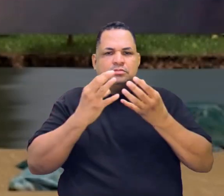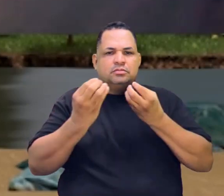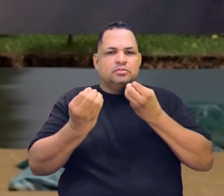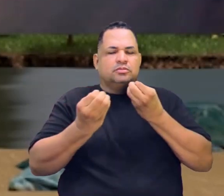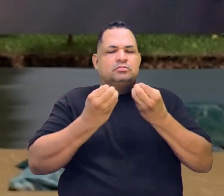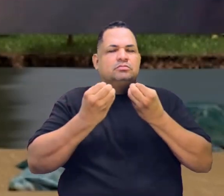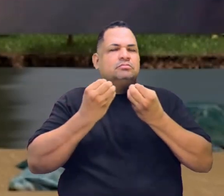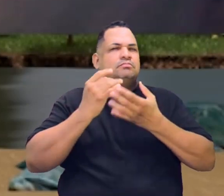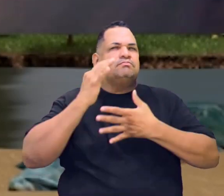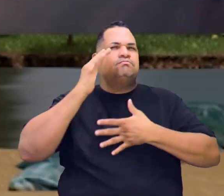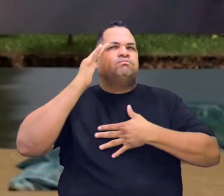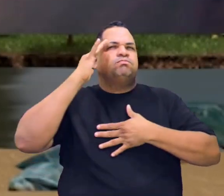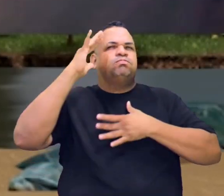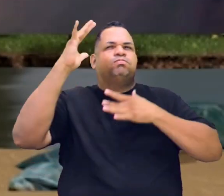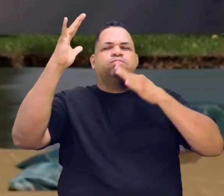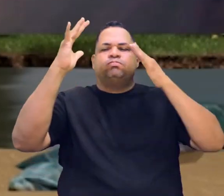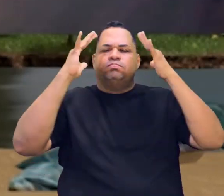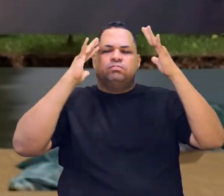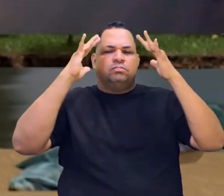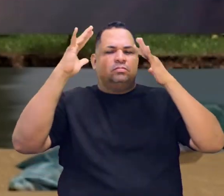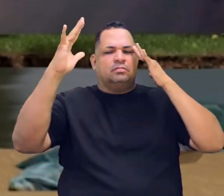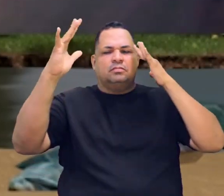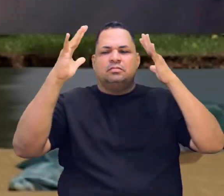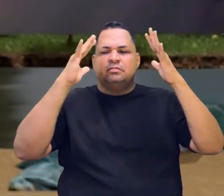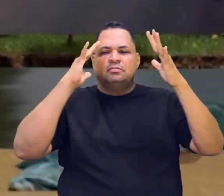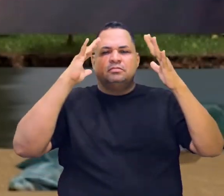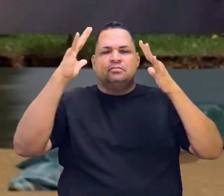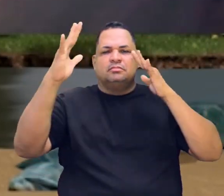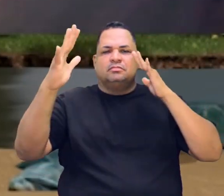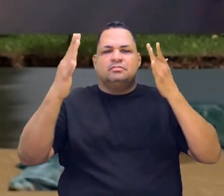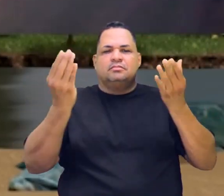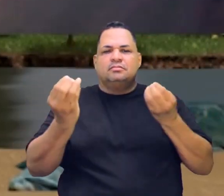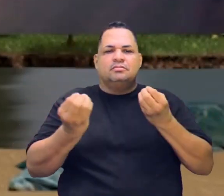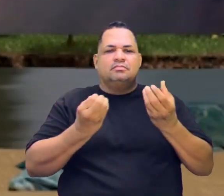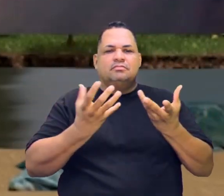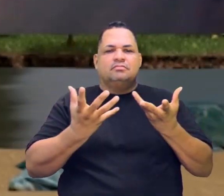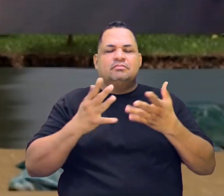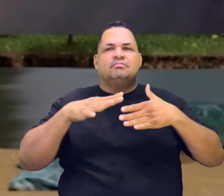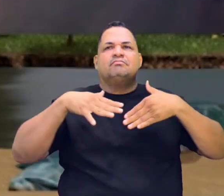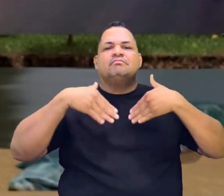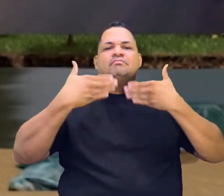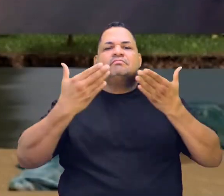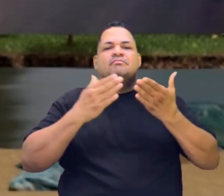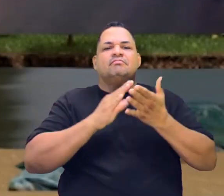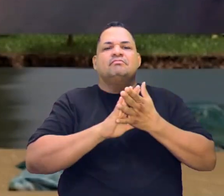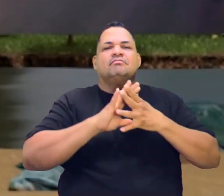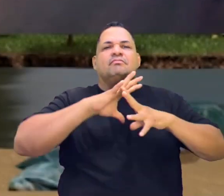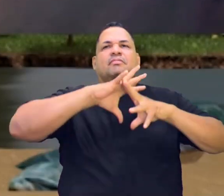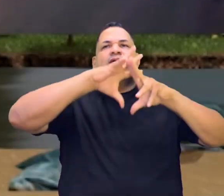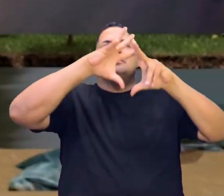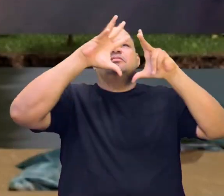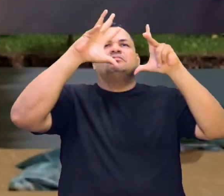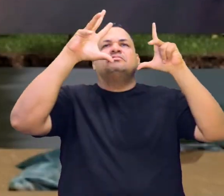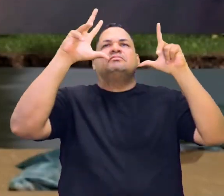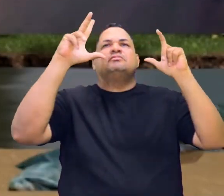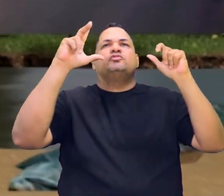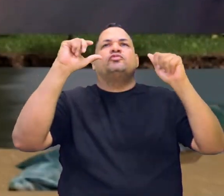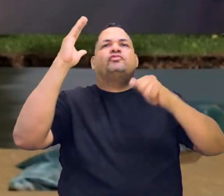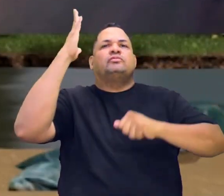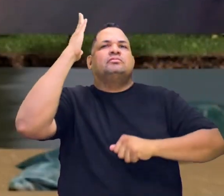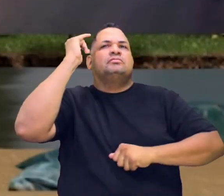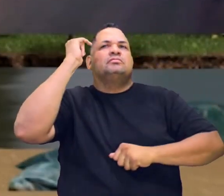que ele viaja na imaginação. Quando ele fala, a nuvem sabe, a